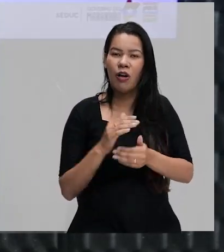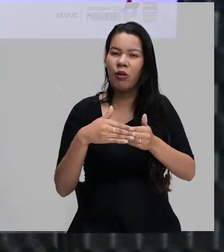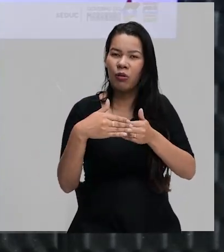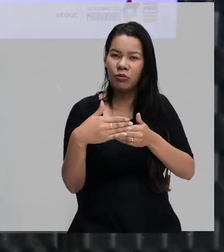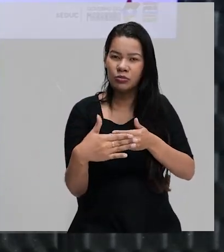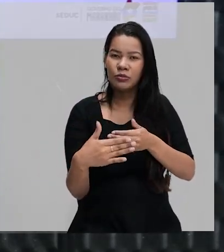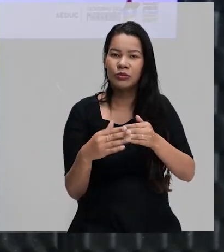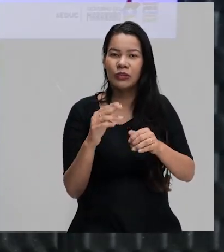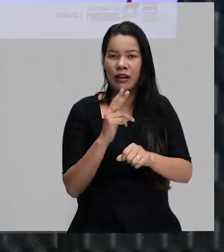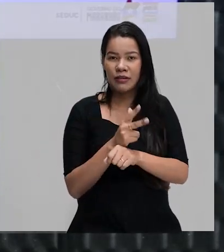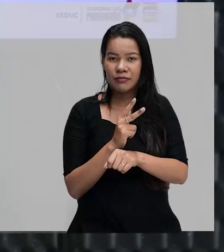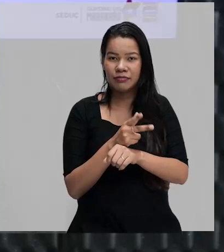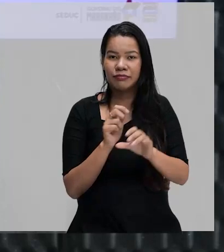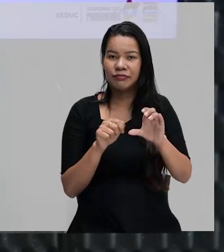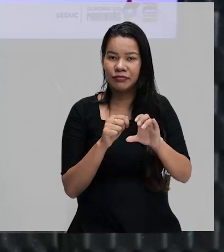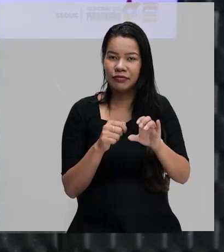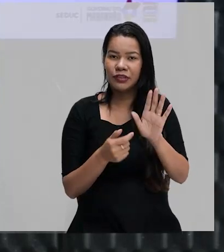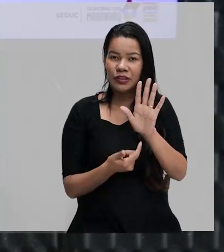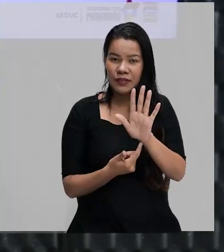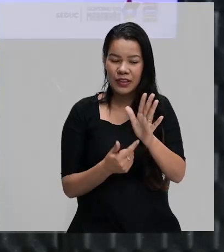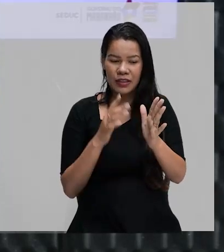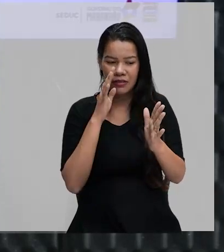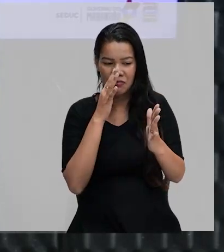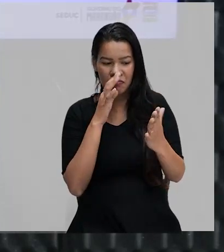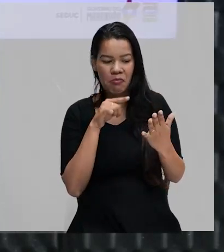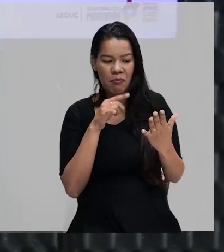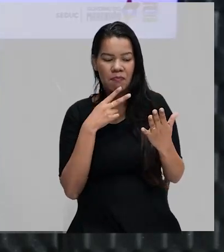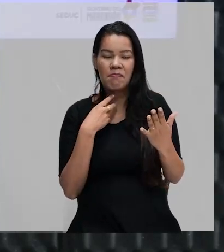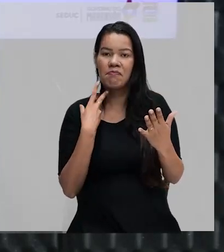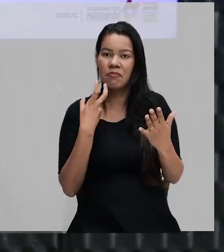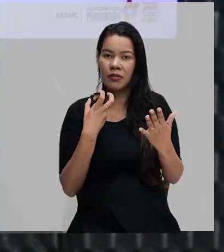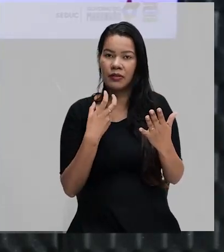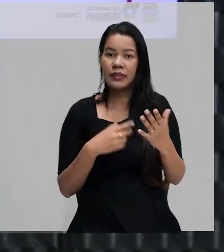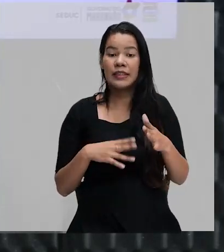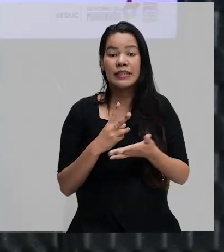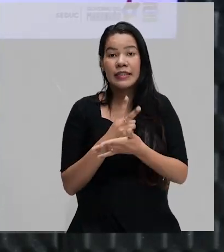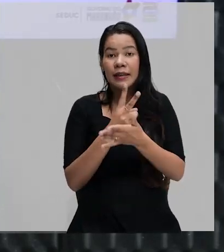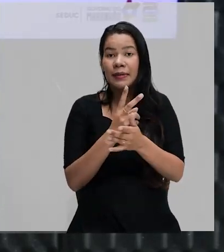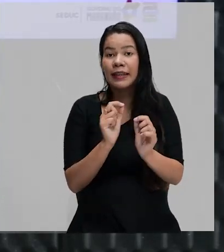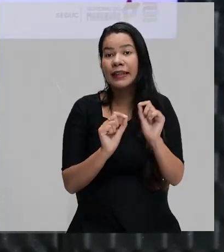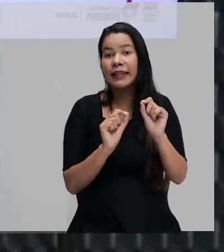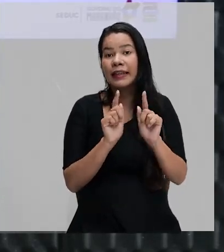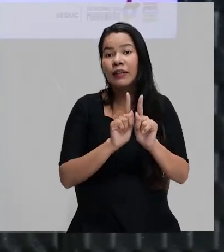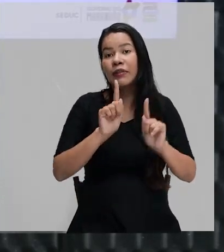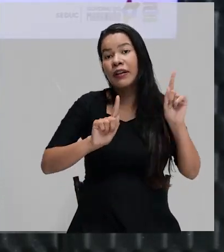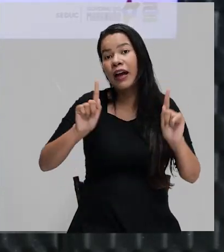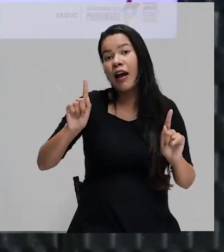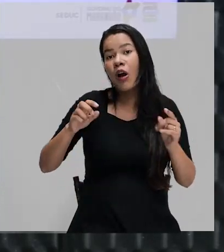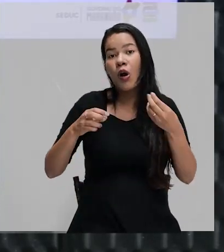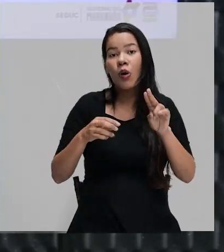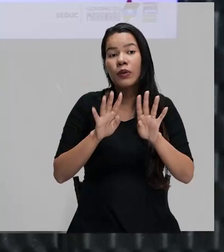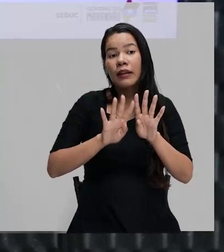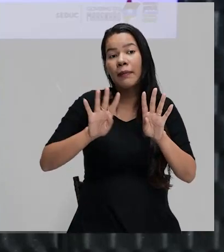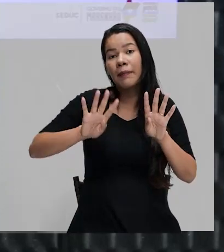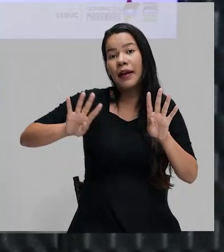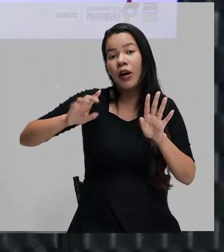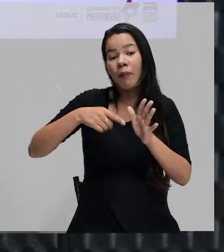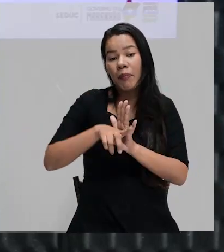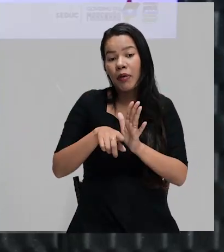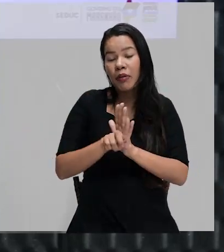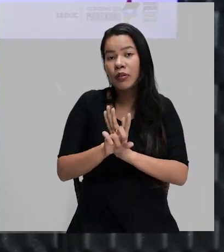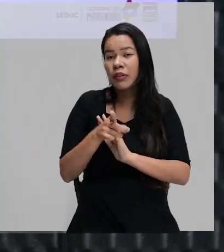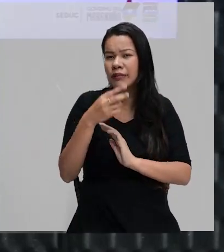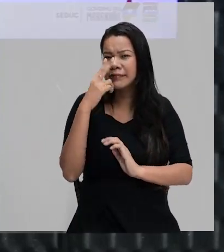do vídeo. E sempre que aquele gráfico, tabela, aquela questão chamar a sua atenção, printa a